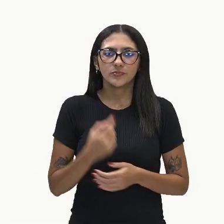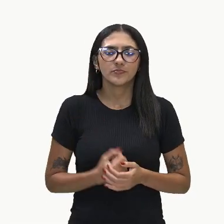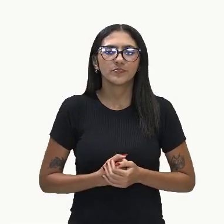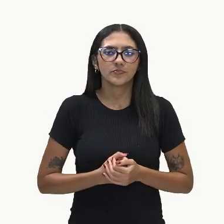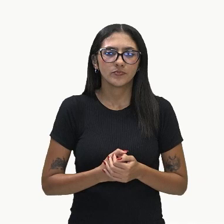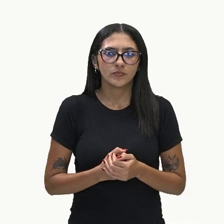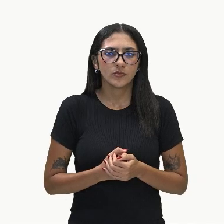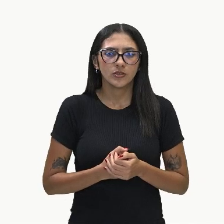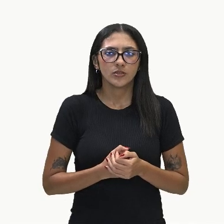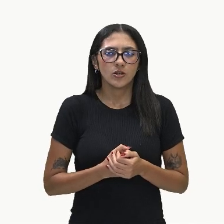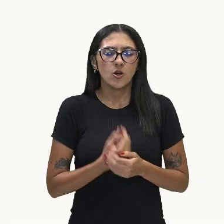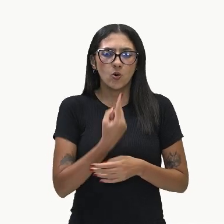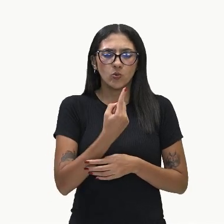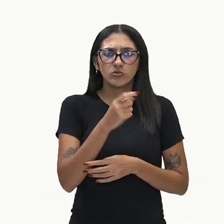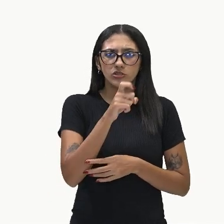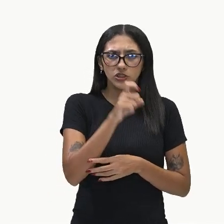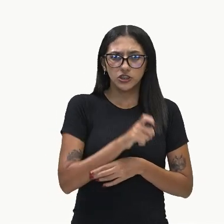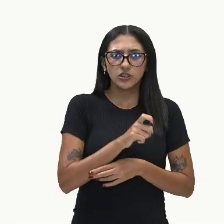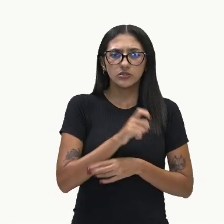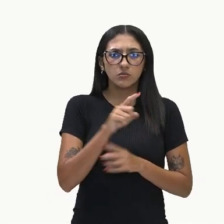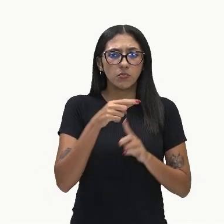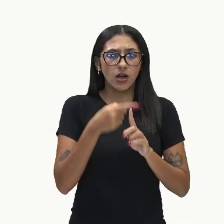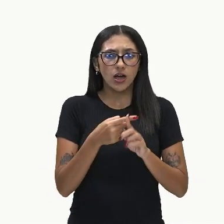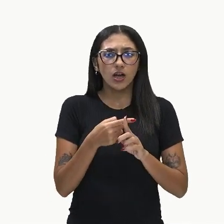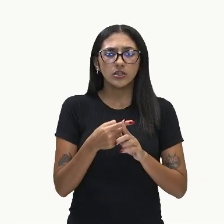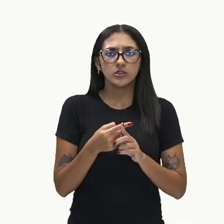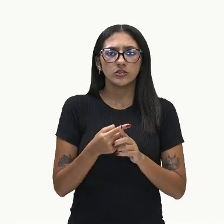2x, ao todo eu vou ter